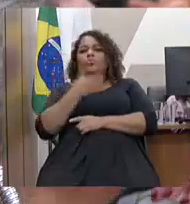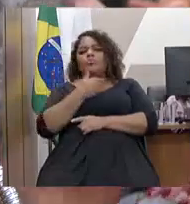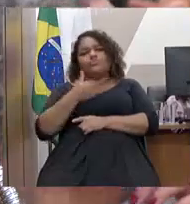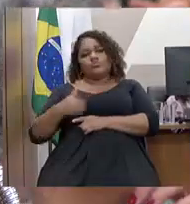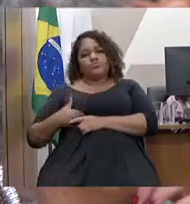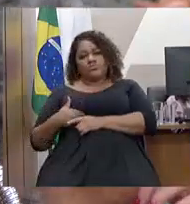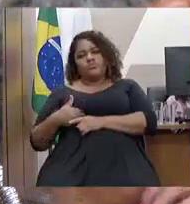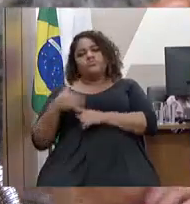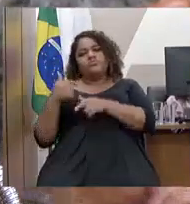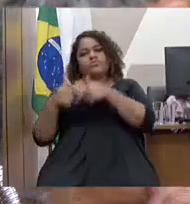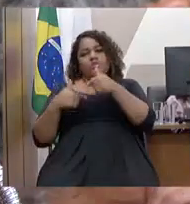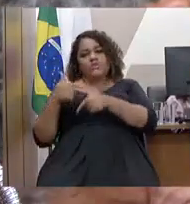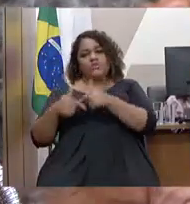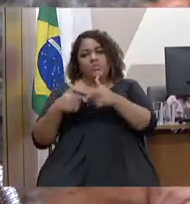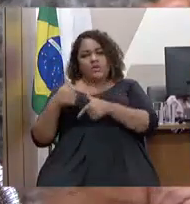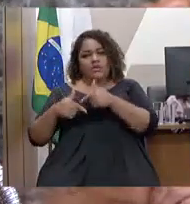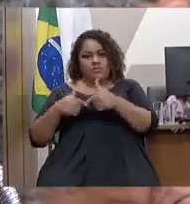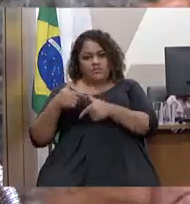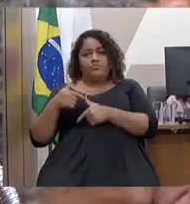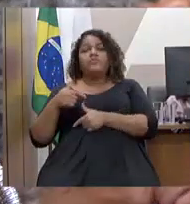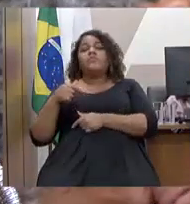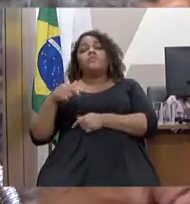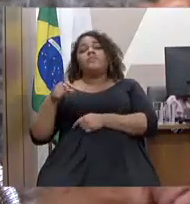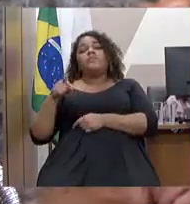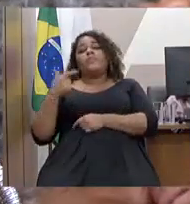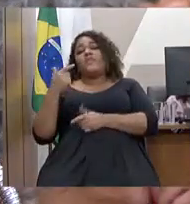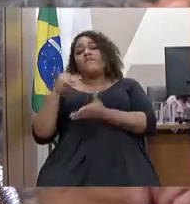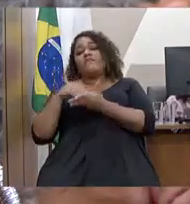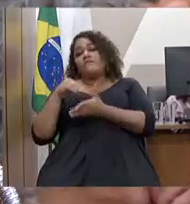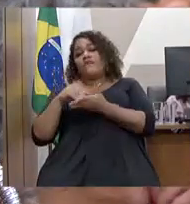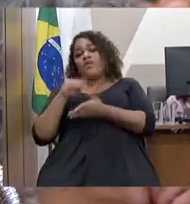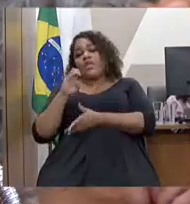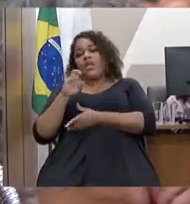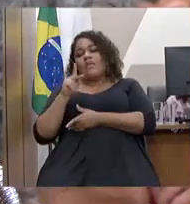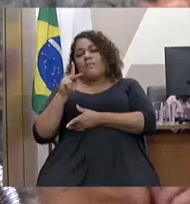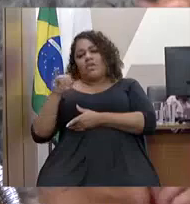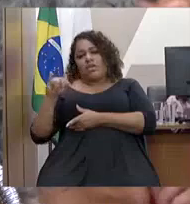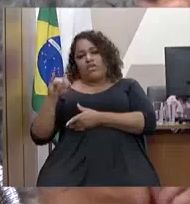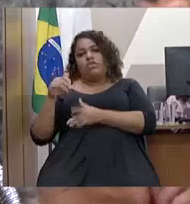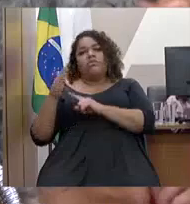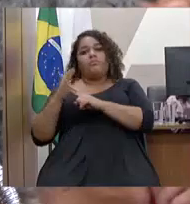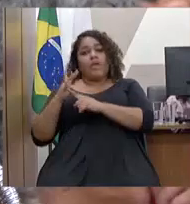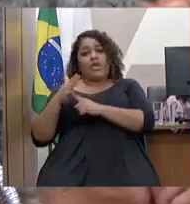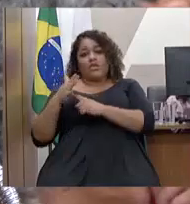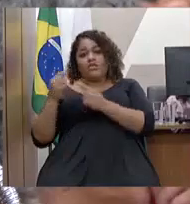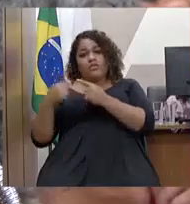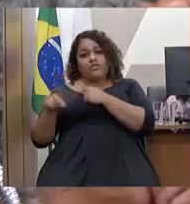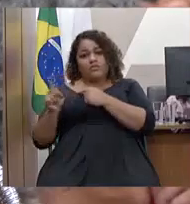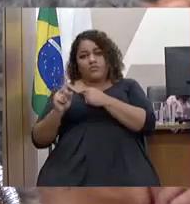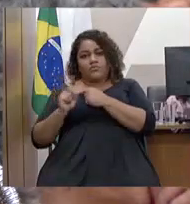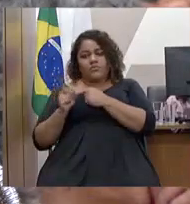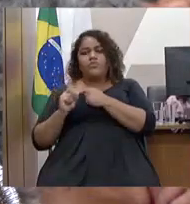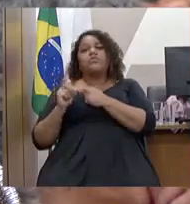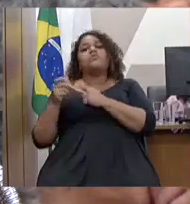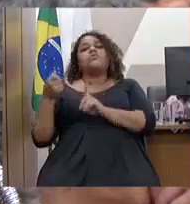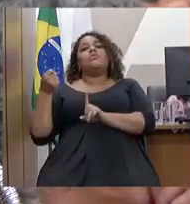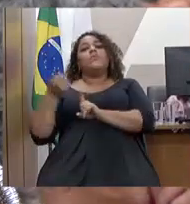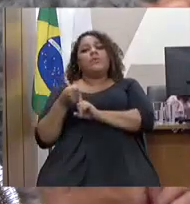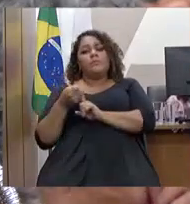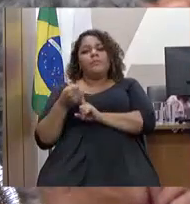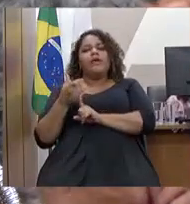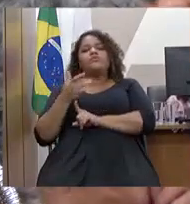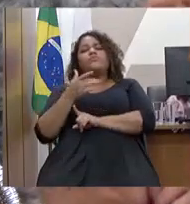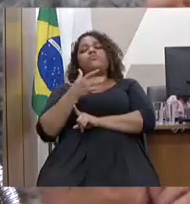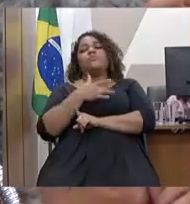o trabalho acrescento também que a questão da Saúde Mental na saúde na educação ela é muito